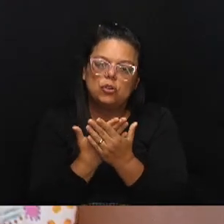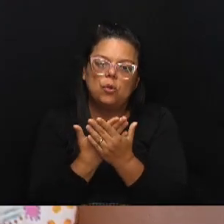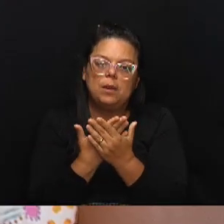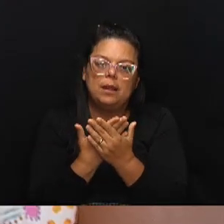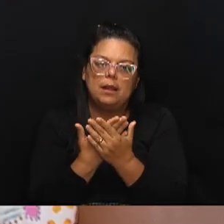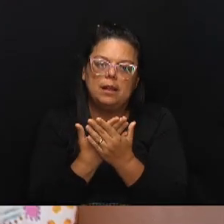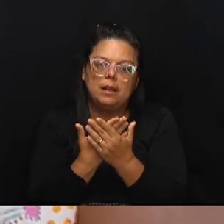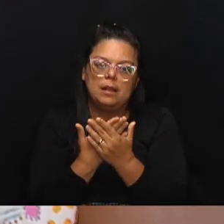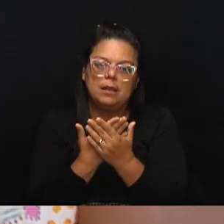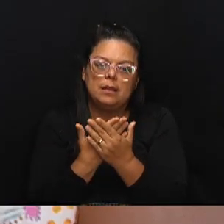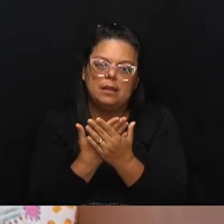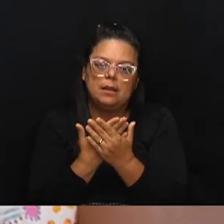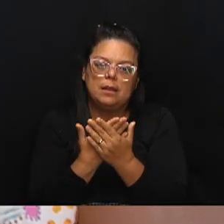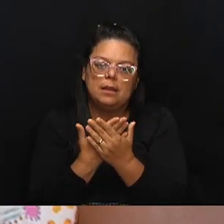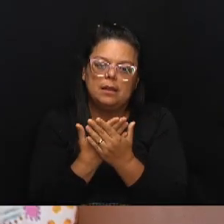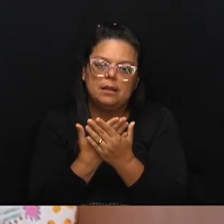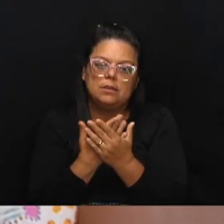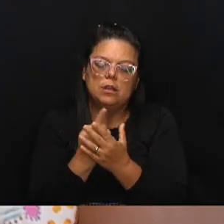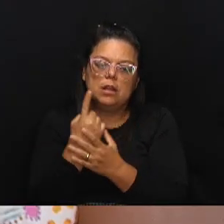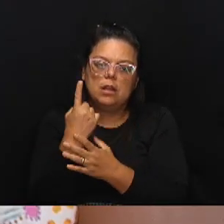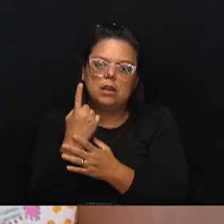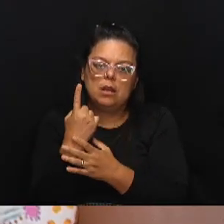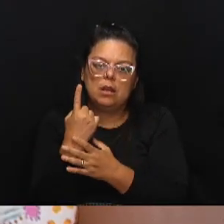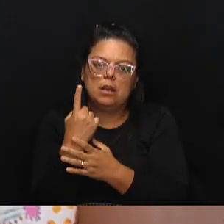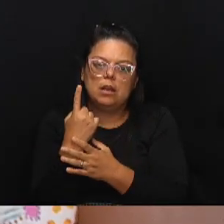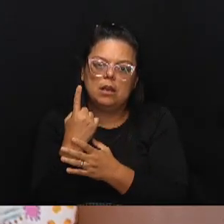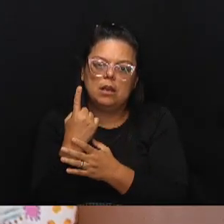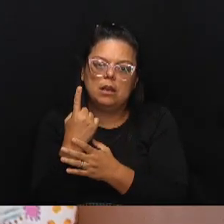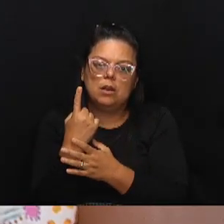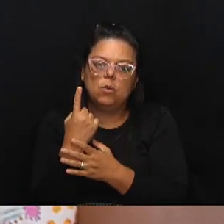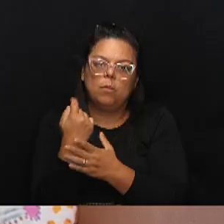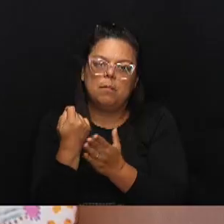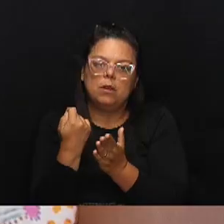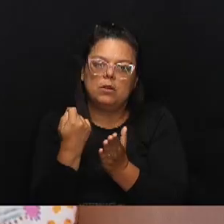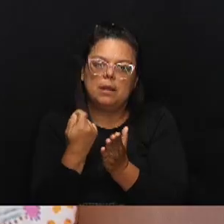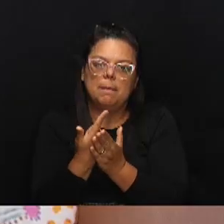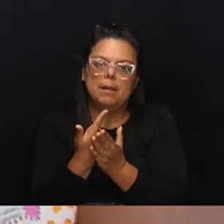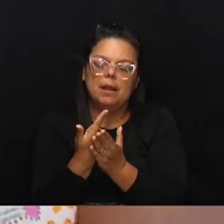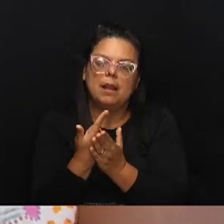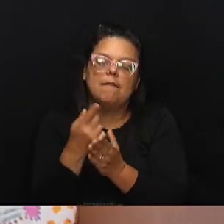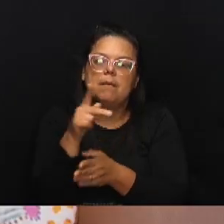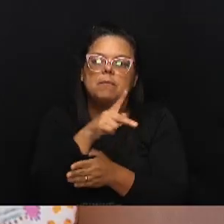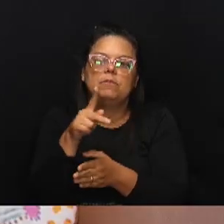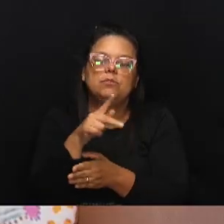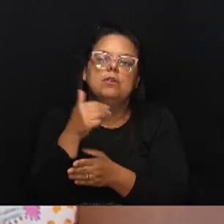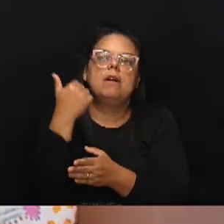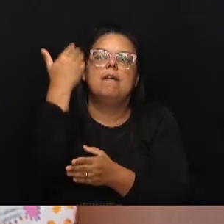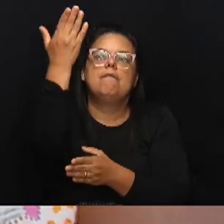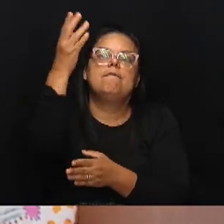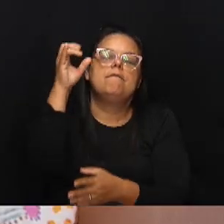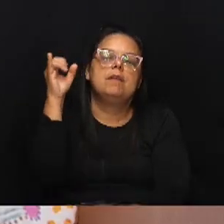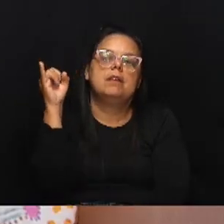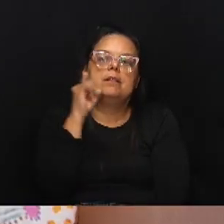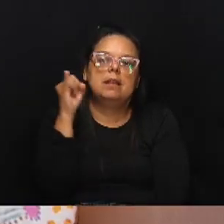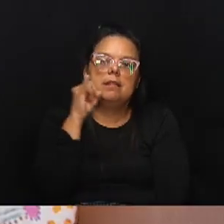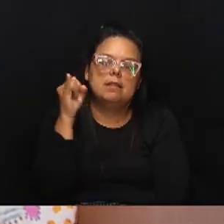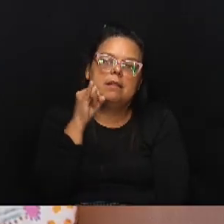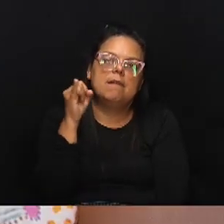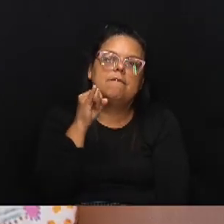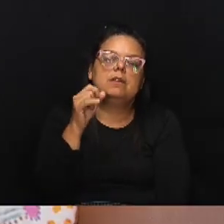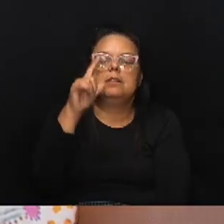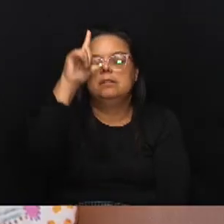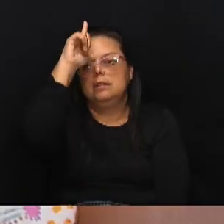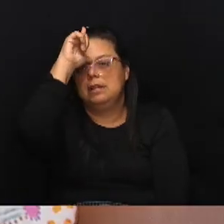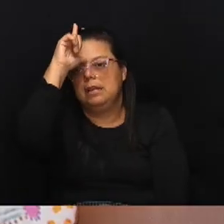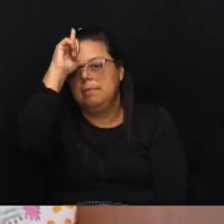é um colégio de elite. Uma aluna pagava a professora que vinha de fora, da França, da Alemanha.